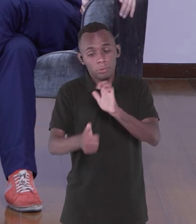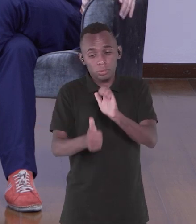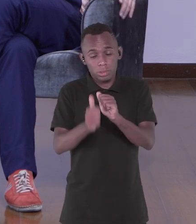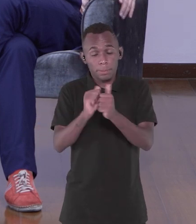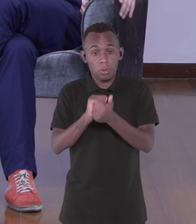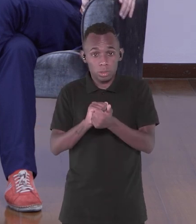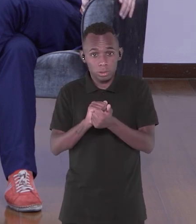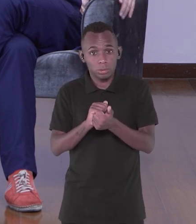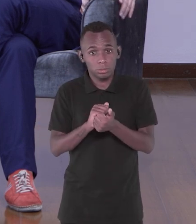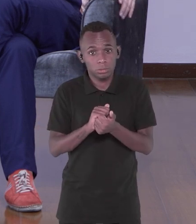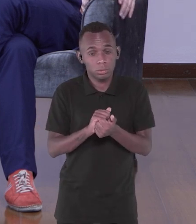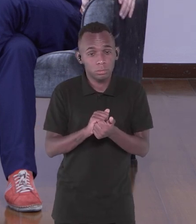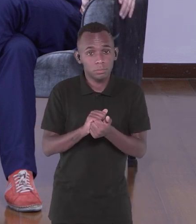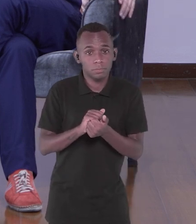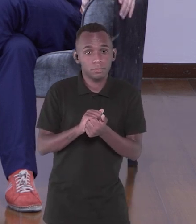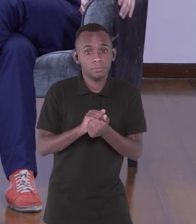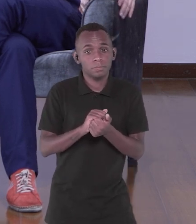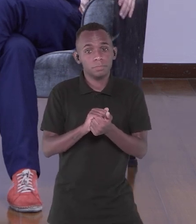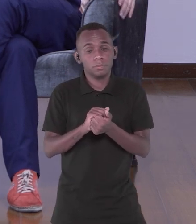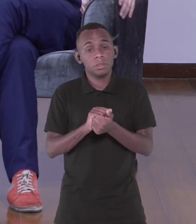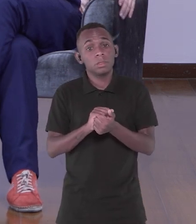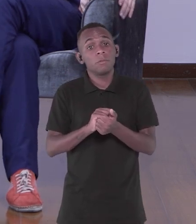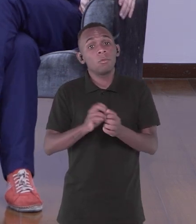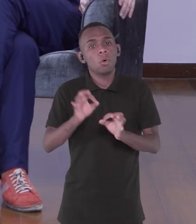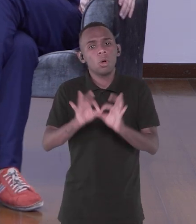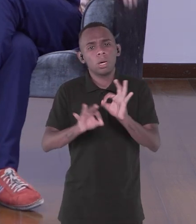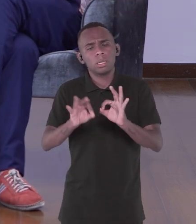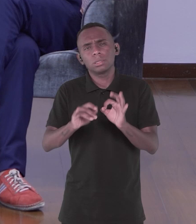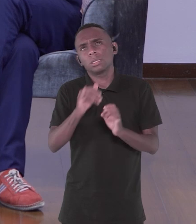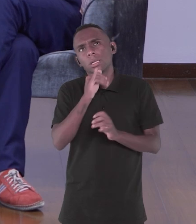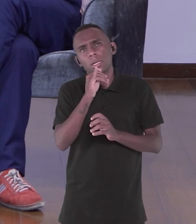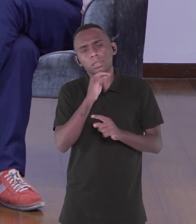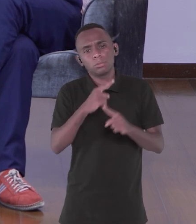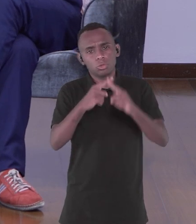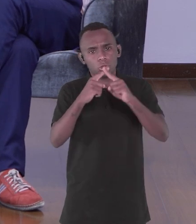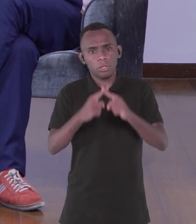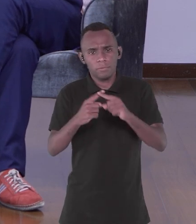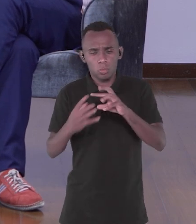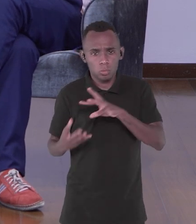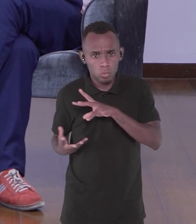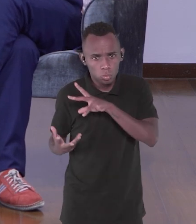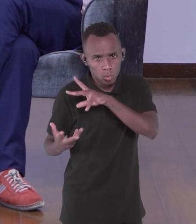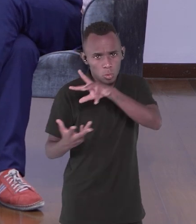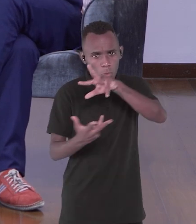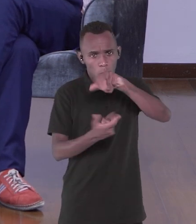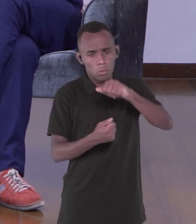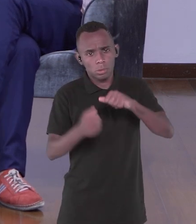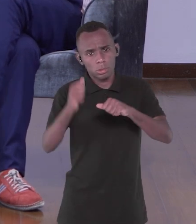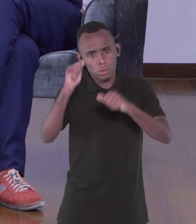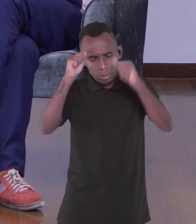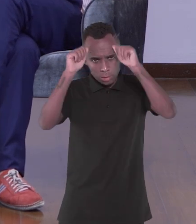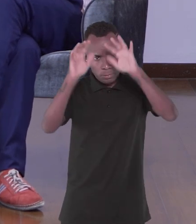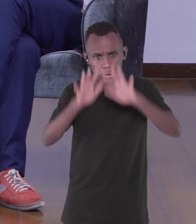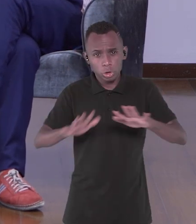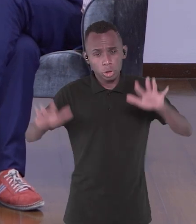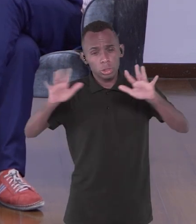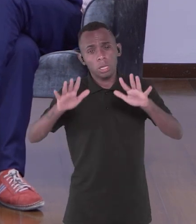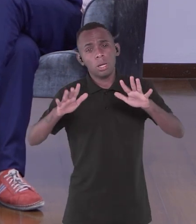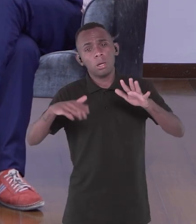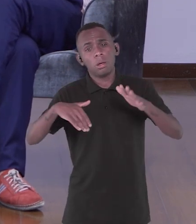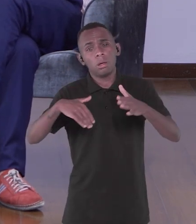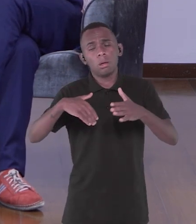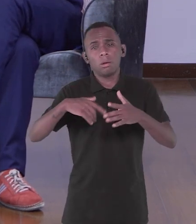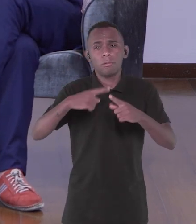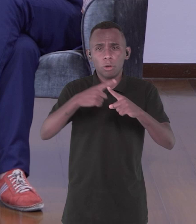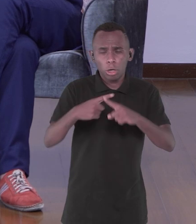seguinte, você vai organizar uma Copa do Mundo, aí você pode imaginar também Campeonato Brasileiro, Campeonato Mineiro,